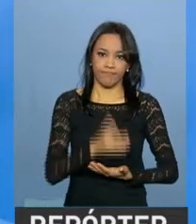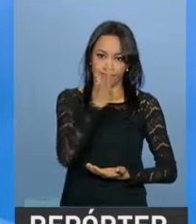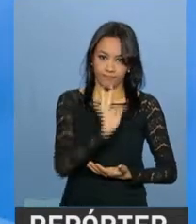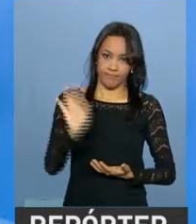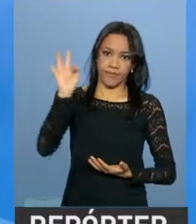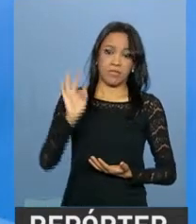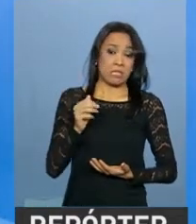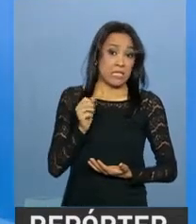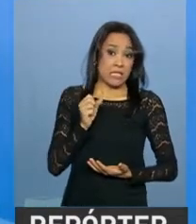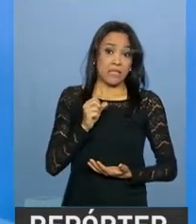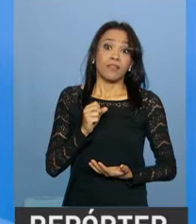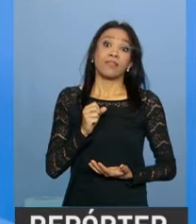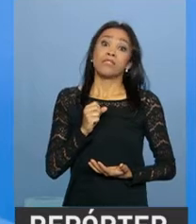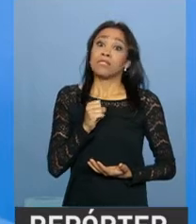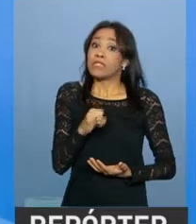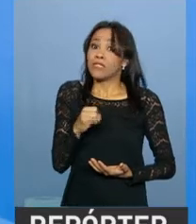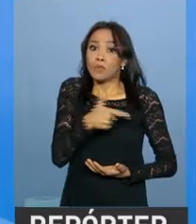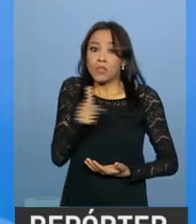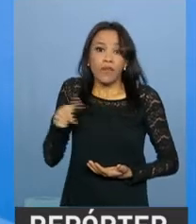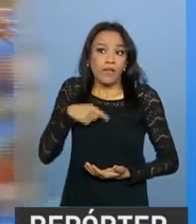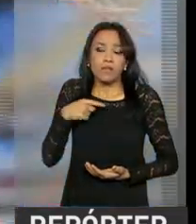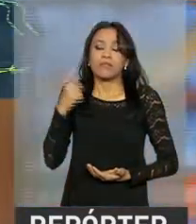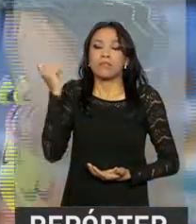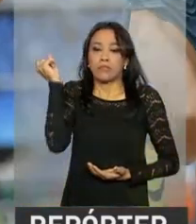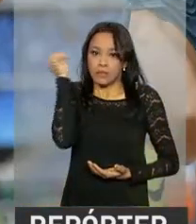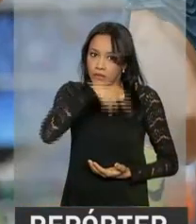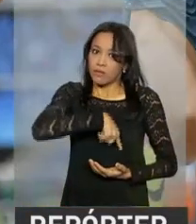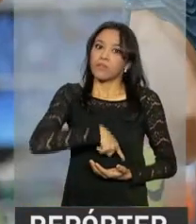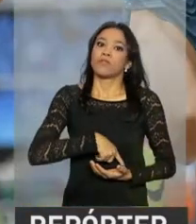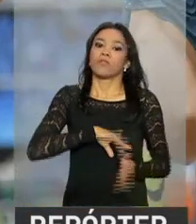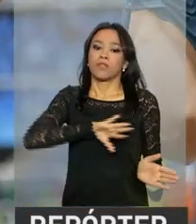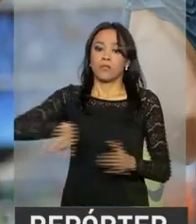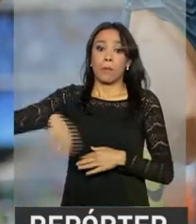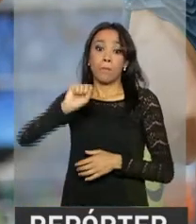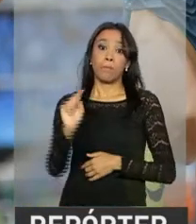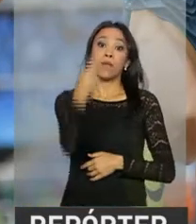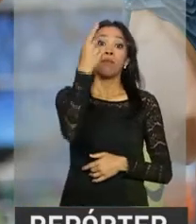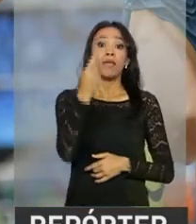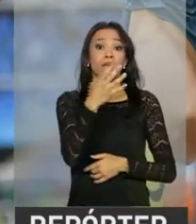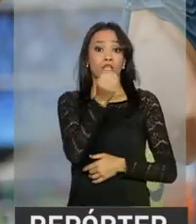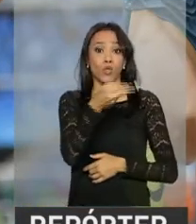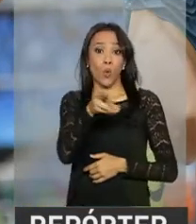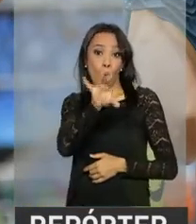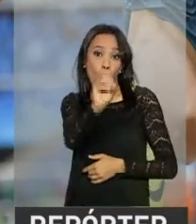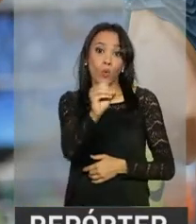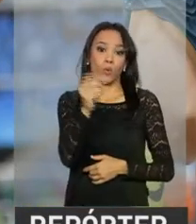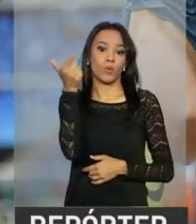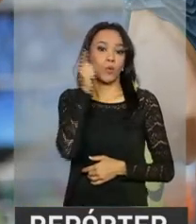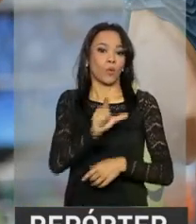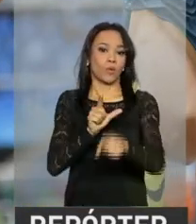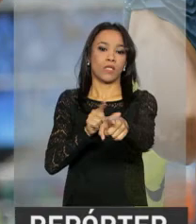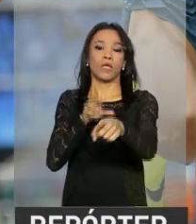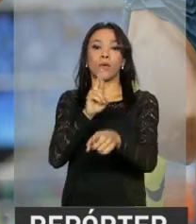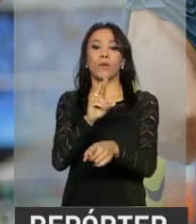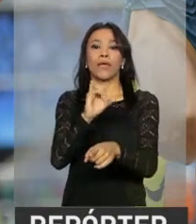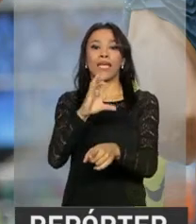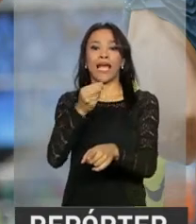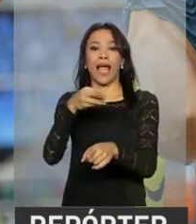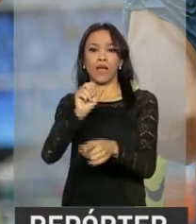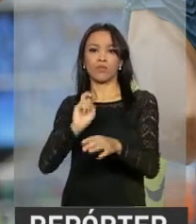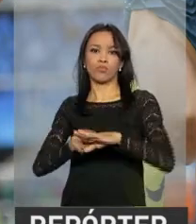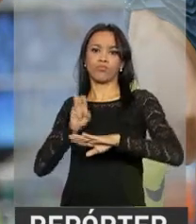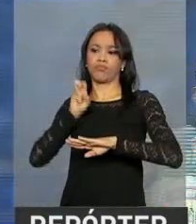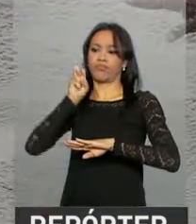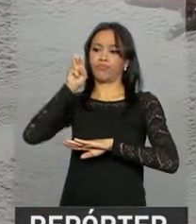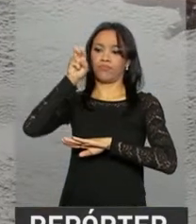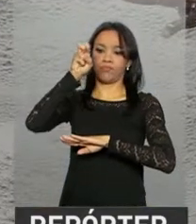eles Sem dúvida ficaria muito complicado a primeira medalha de ouro veio de Ricardo Oliveira no salto à distância para